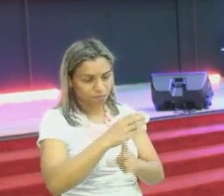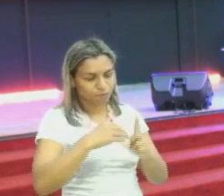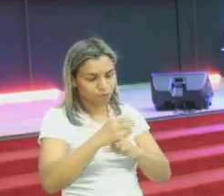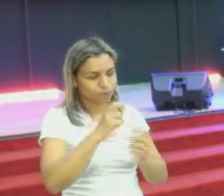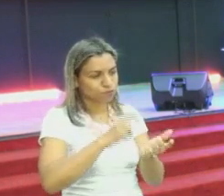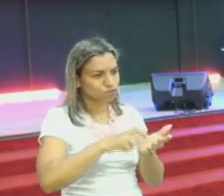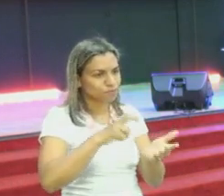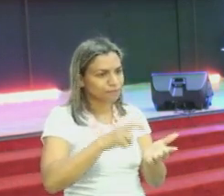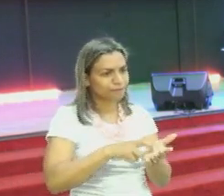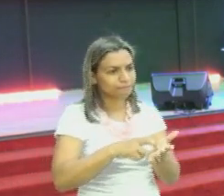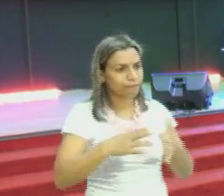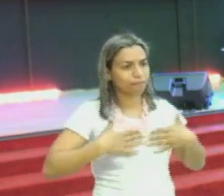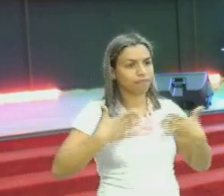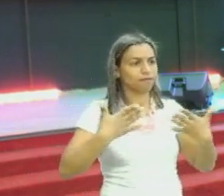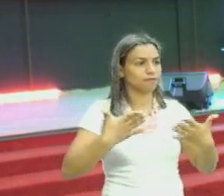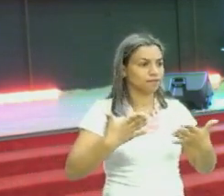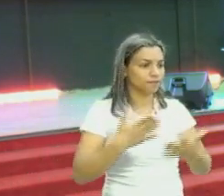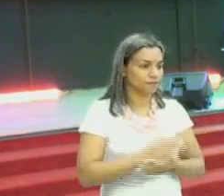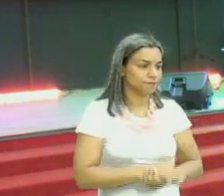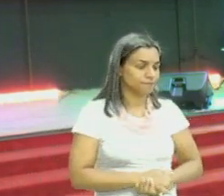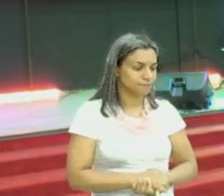De repente,